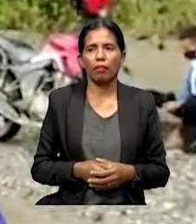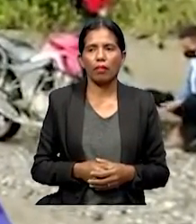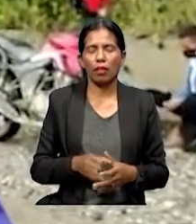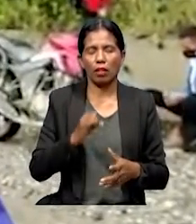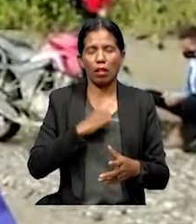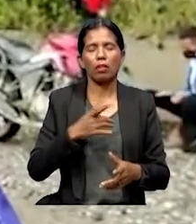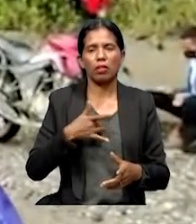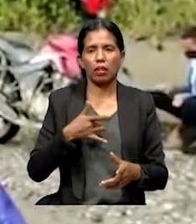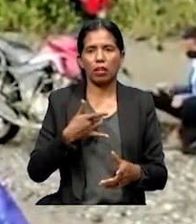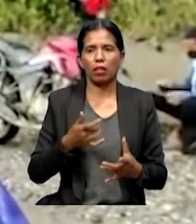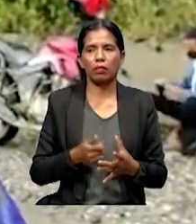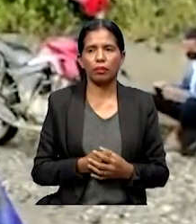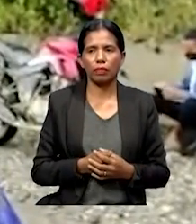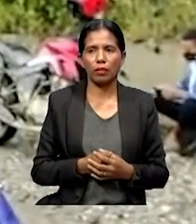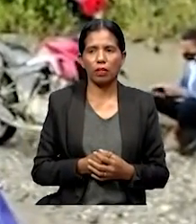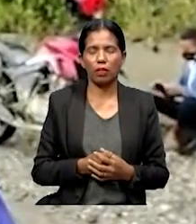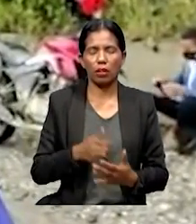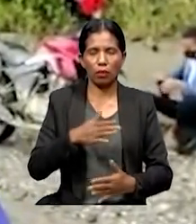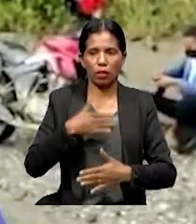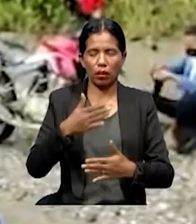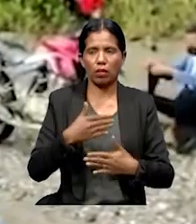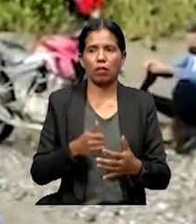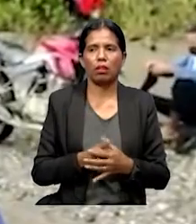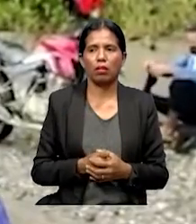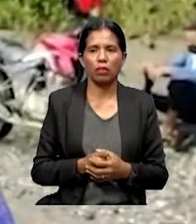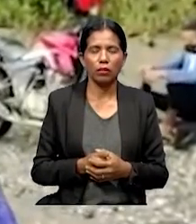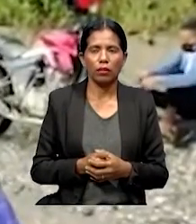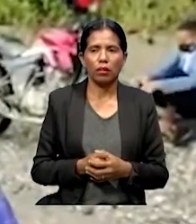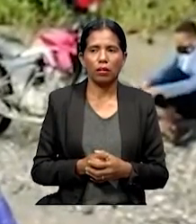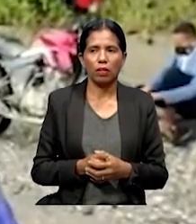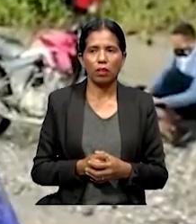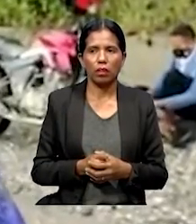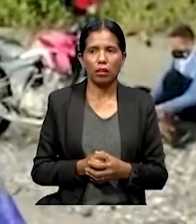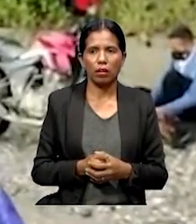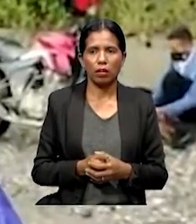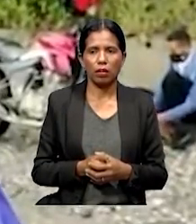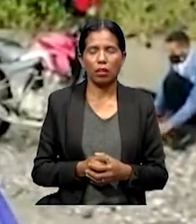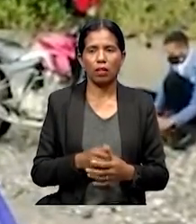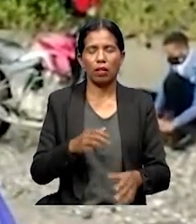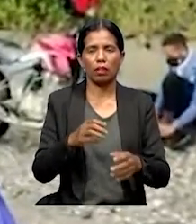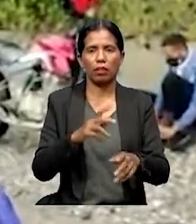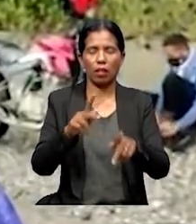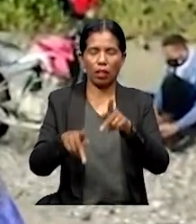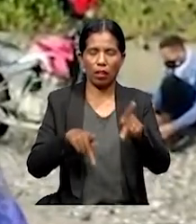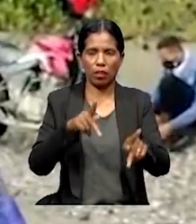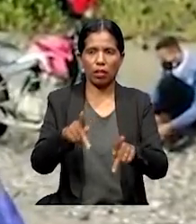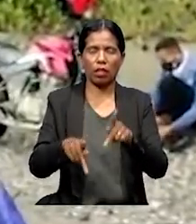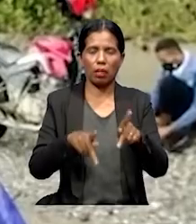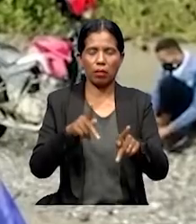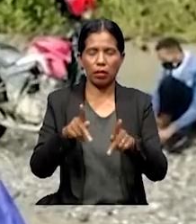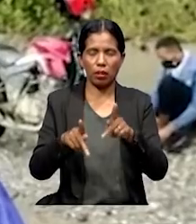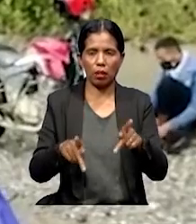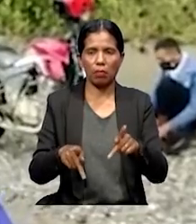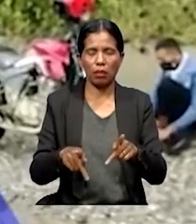sinti orgullo etoang ho pasajero sir nebe liu si dalang nebe maske la dun dia kwai